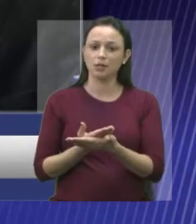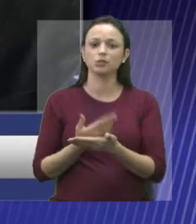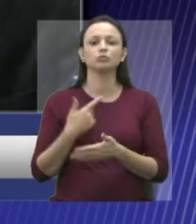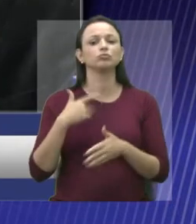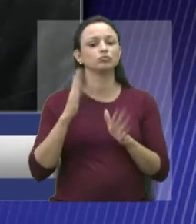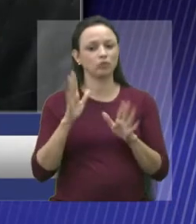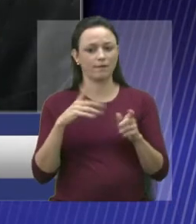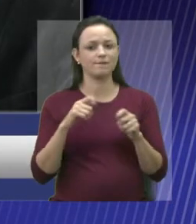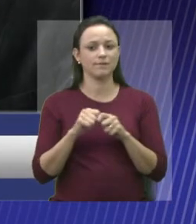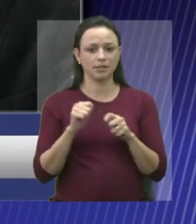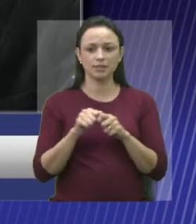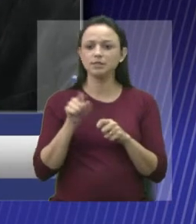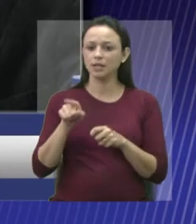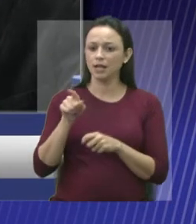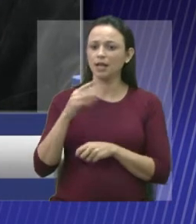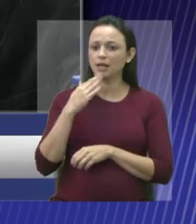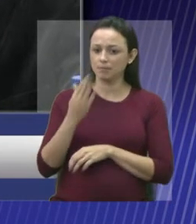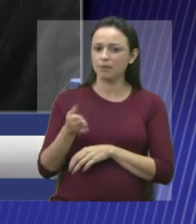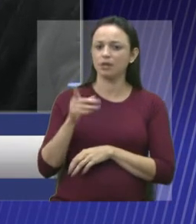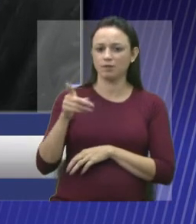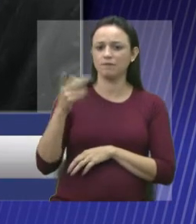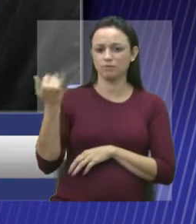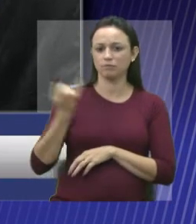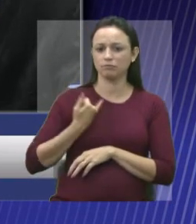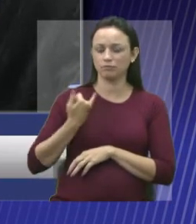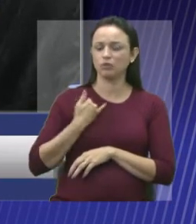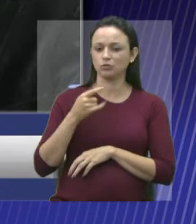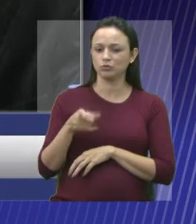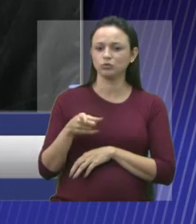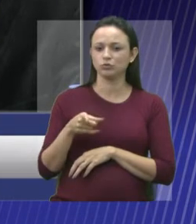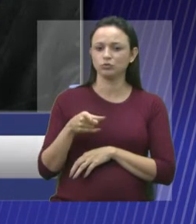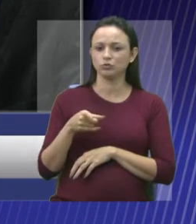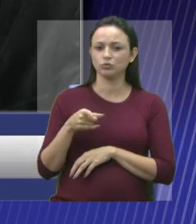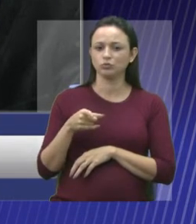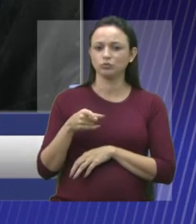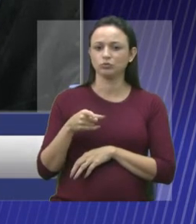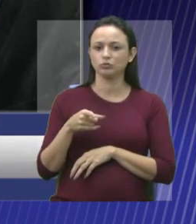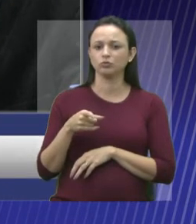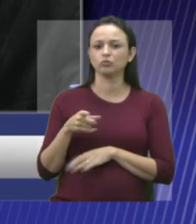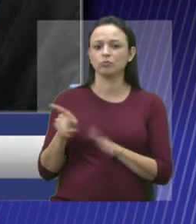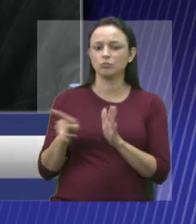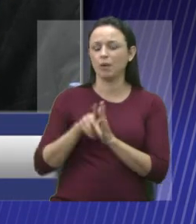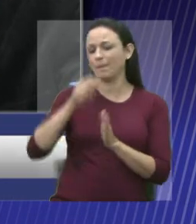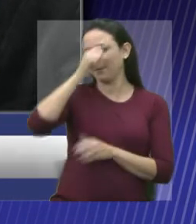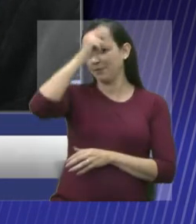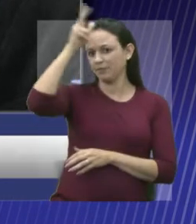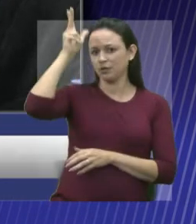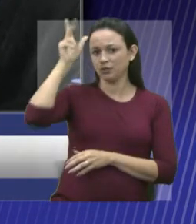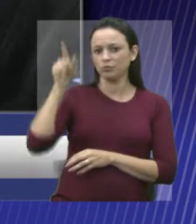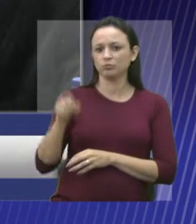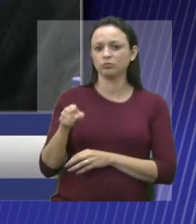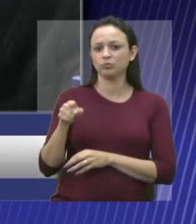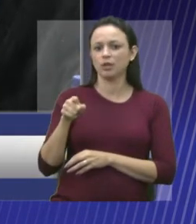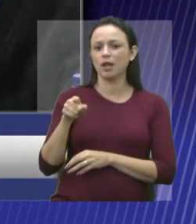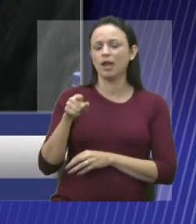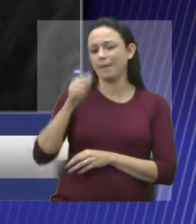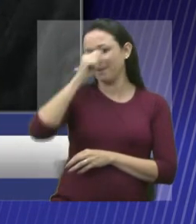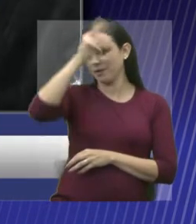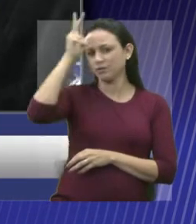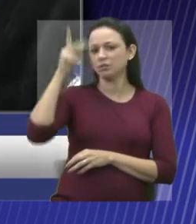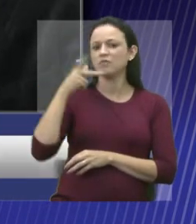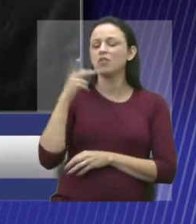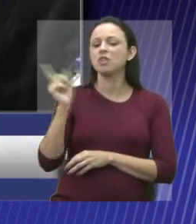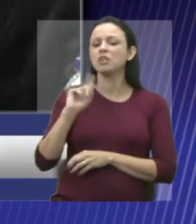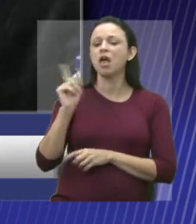já esse requerimento, inclusive me passaram isso, que fazia parte da prefeitura. E a prefeitura falou que era da